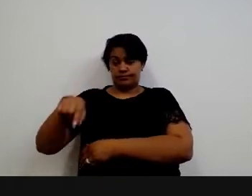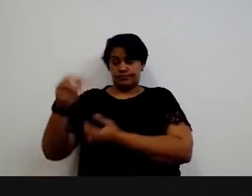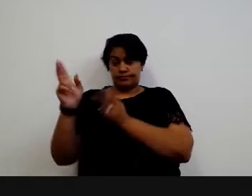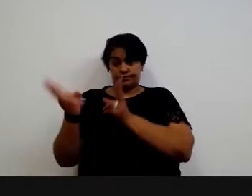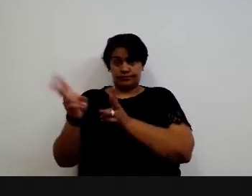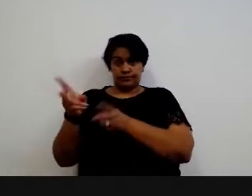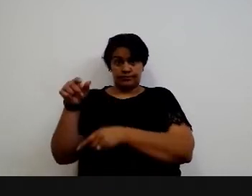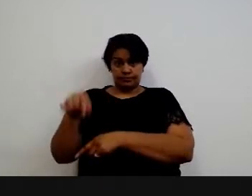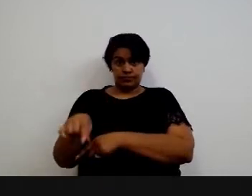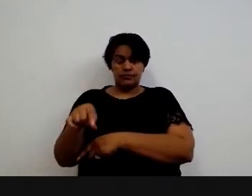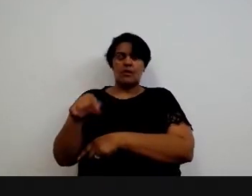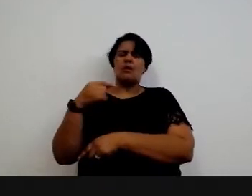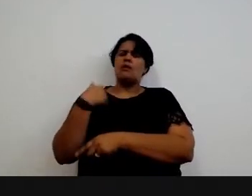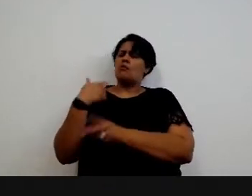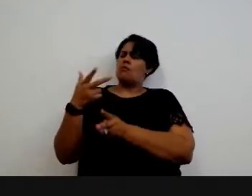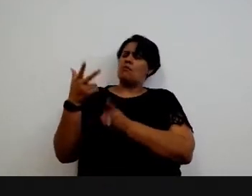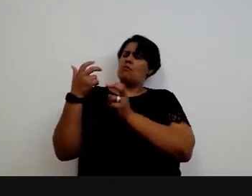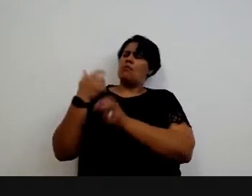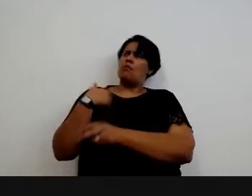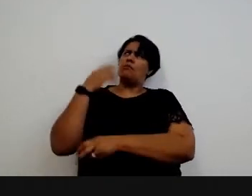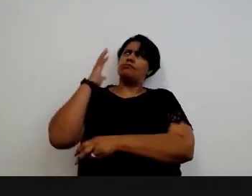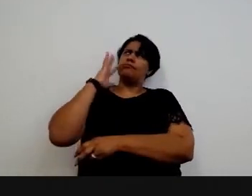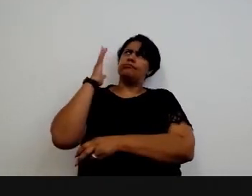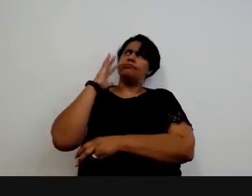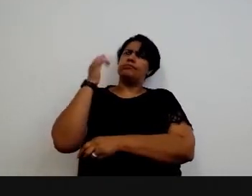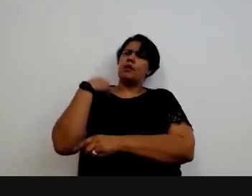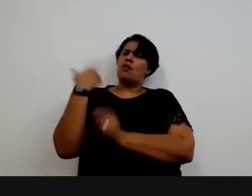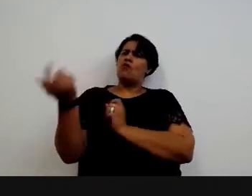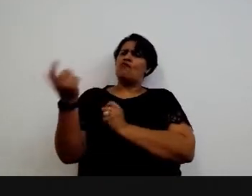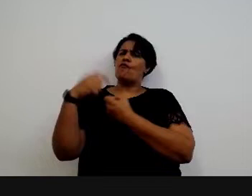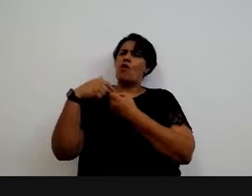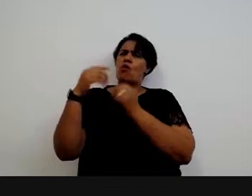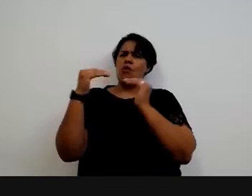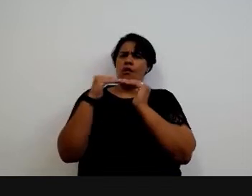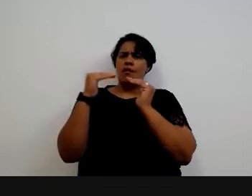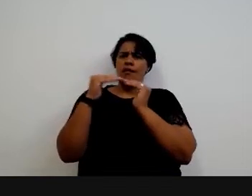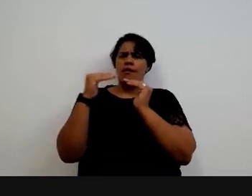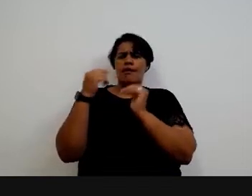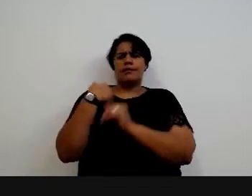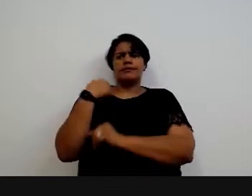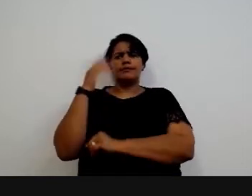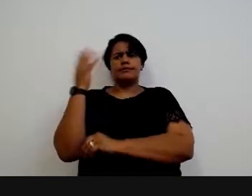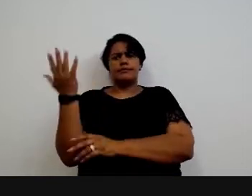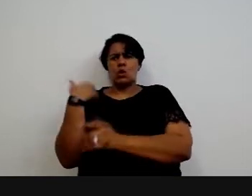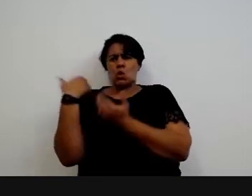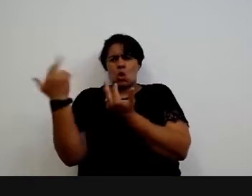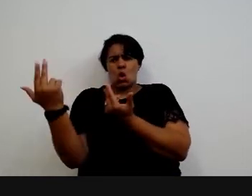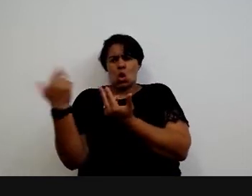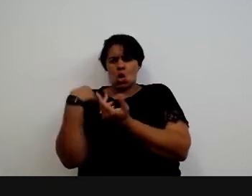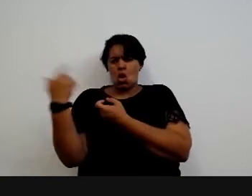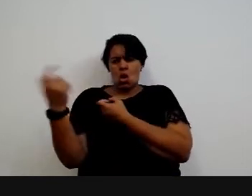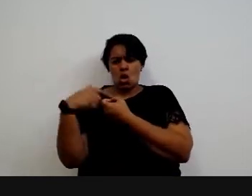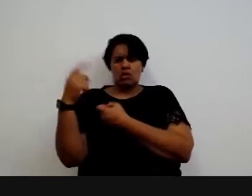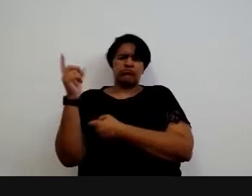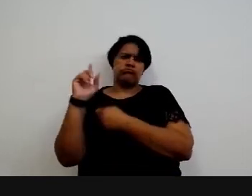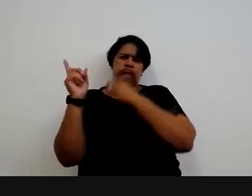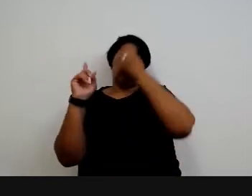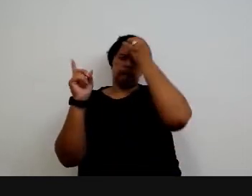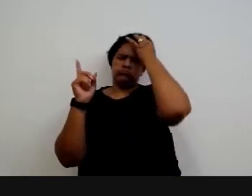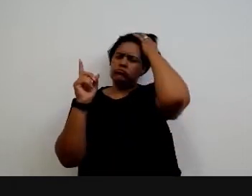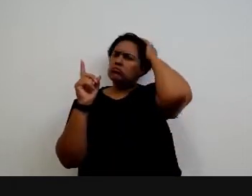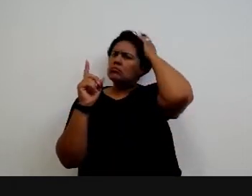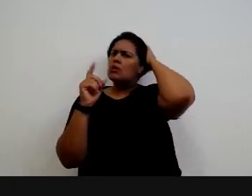da simulação, eu percebi que eu não poderia voltar para casa como eu tinha chegado aqui. Eu não poderia